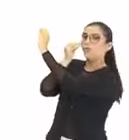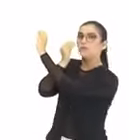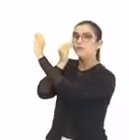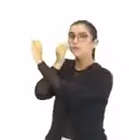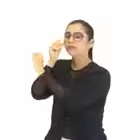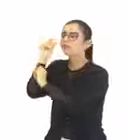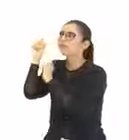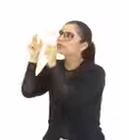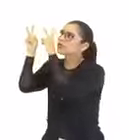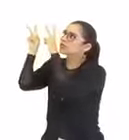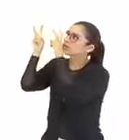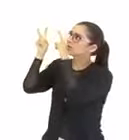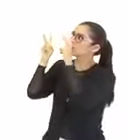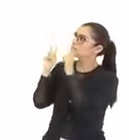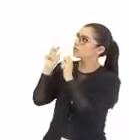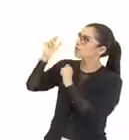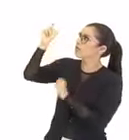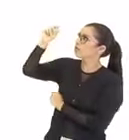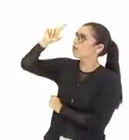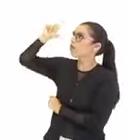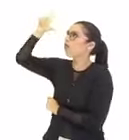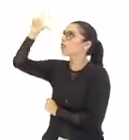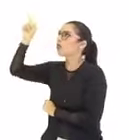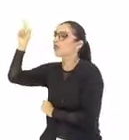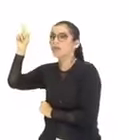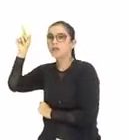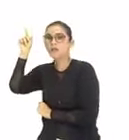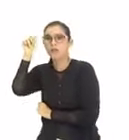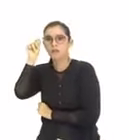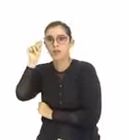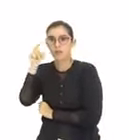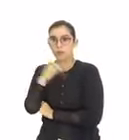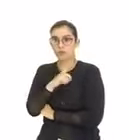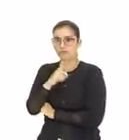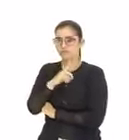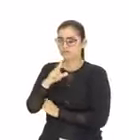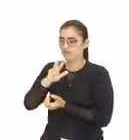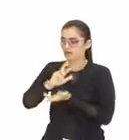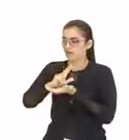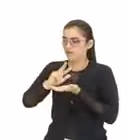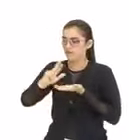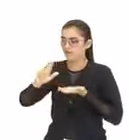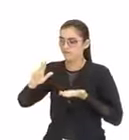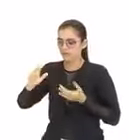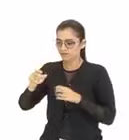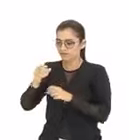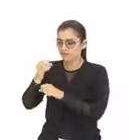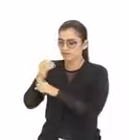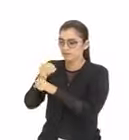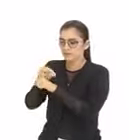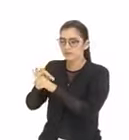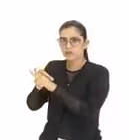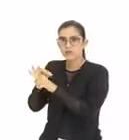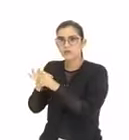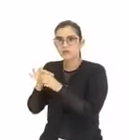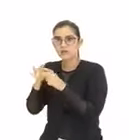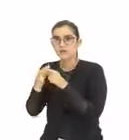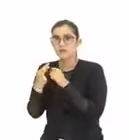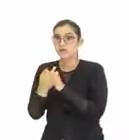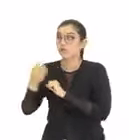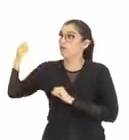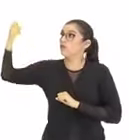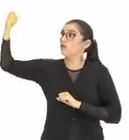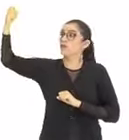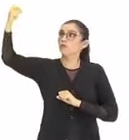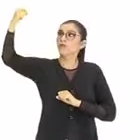né? Que a Lua era cheia de mancha na parte clara, que é a Lua, que é rápido. Que o Sol, esse Sol que ilumina